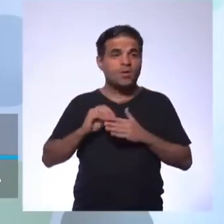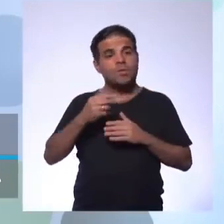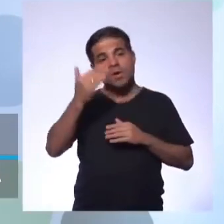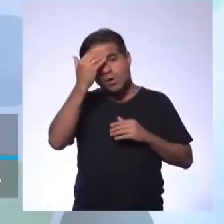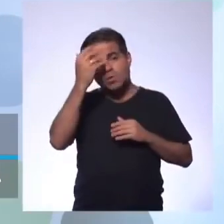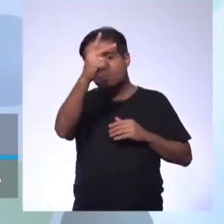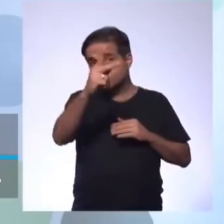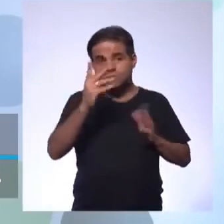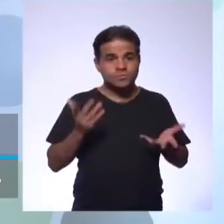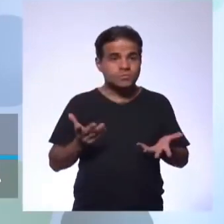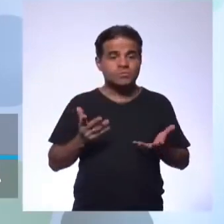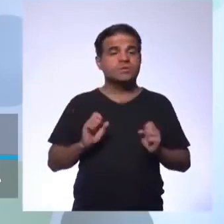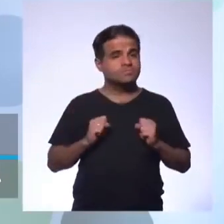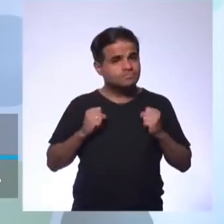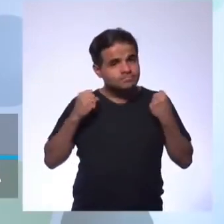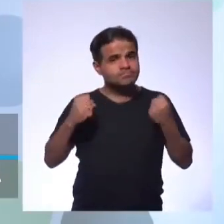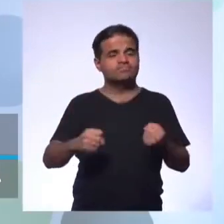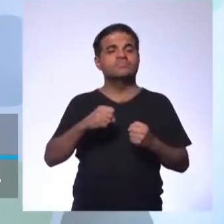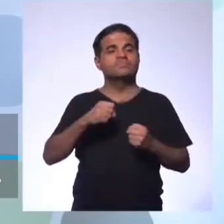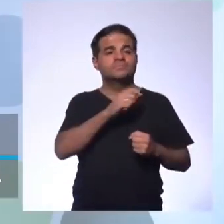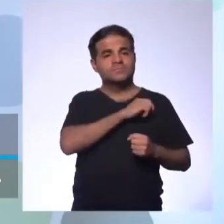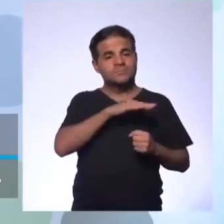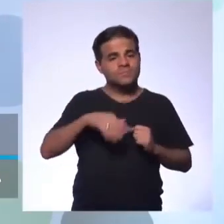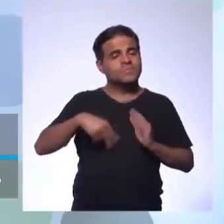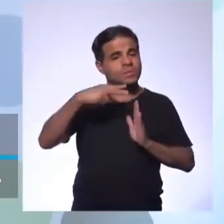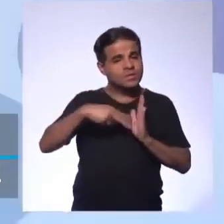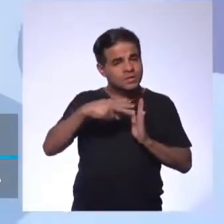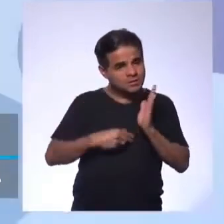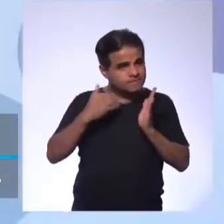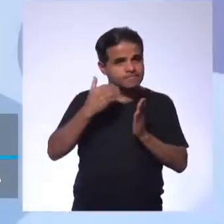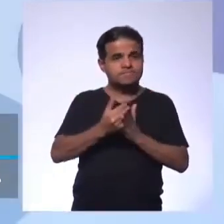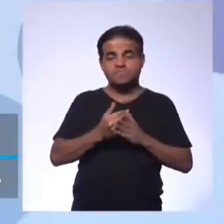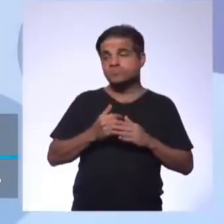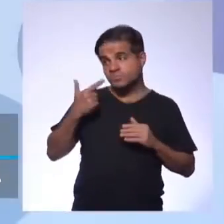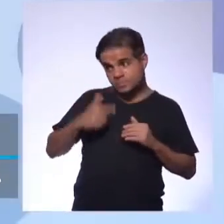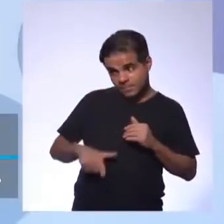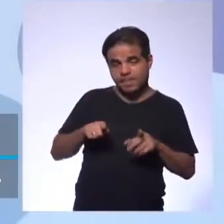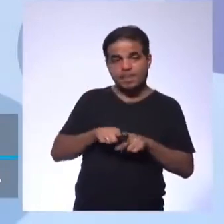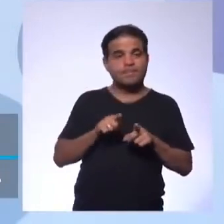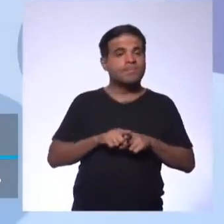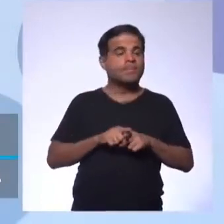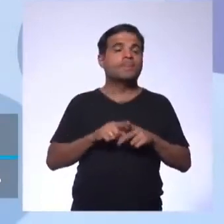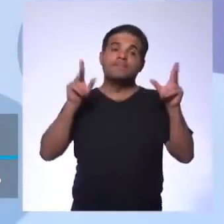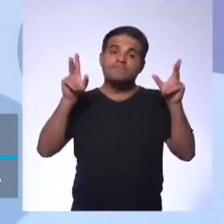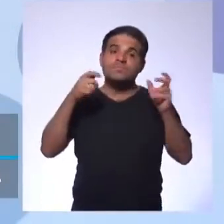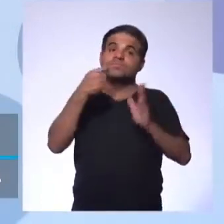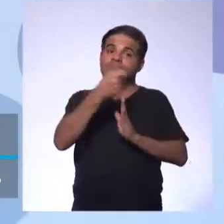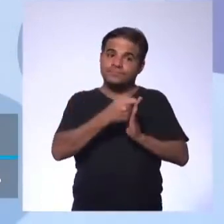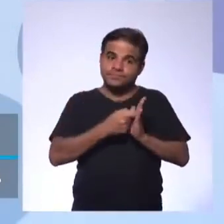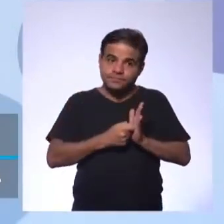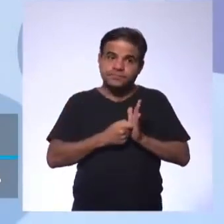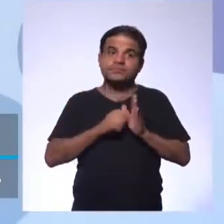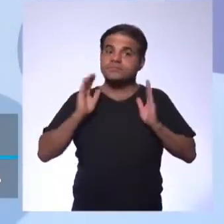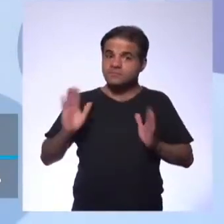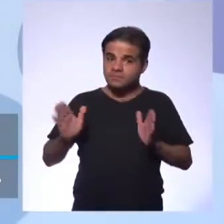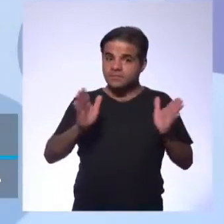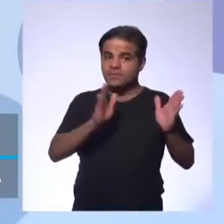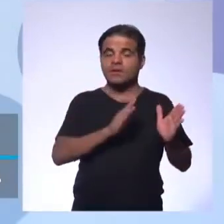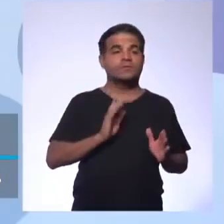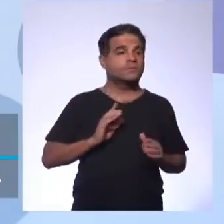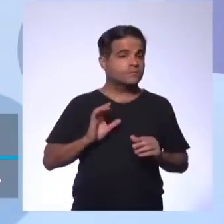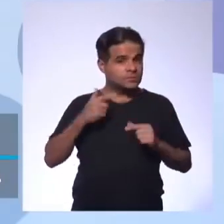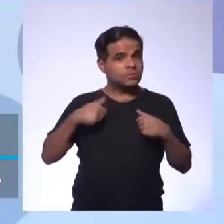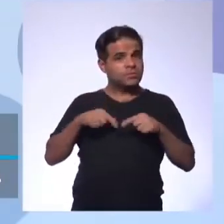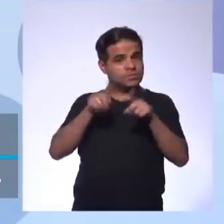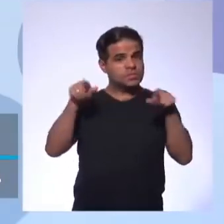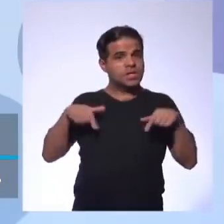sua e você tem que ser um aluno mais leitor. Aí, Mauro, vou falar mais uma consideração, e também a questão vai para a escrita, né? Porque já aconteceu casos comigo, na